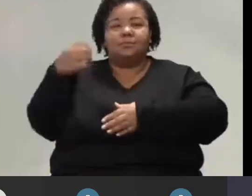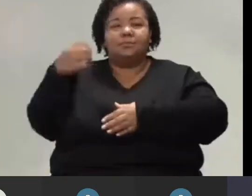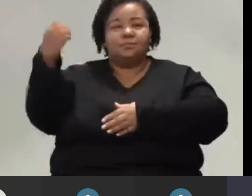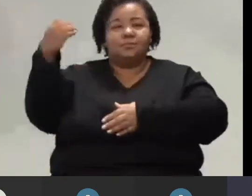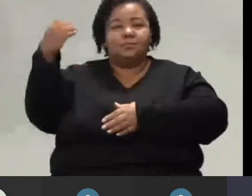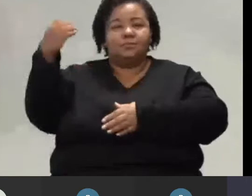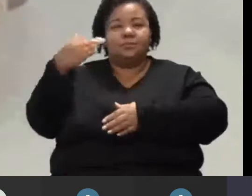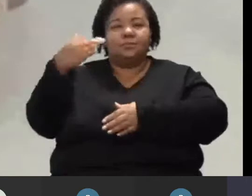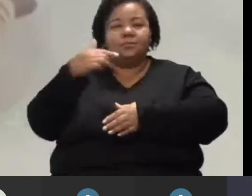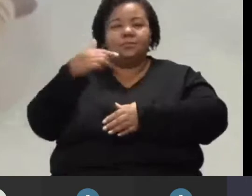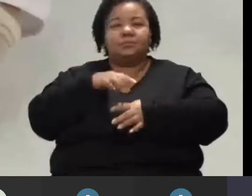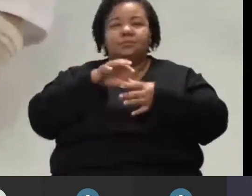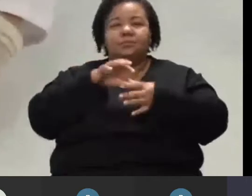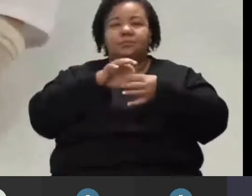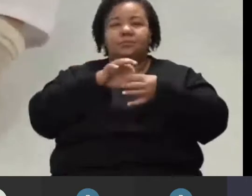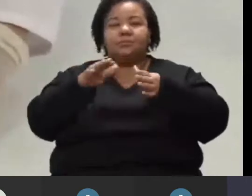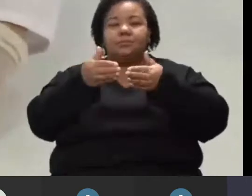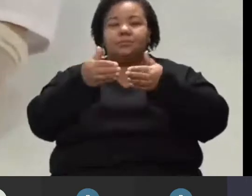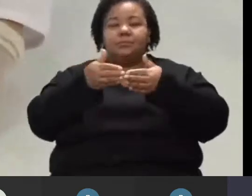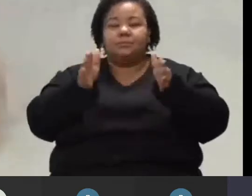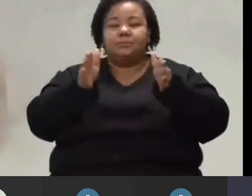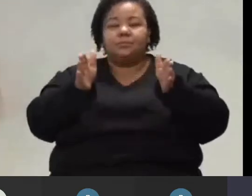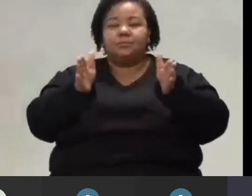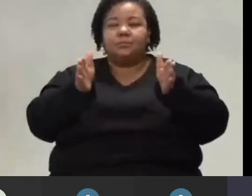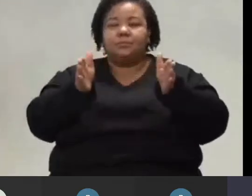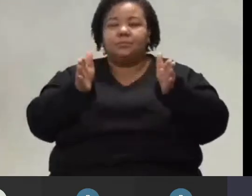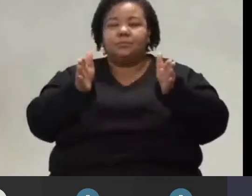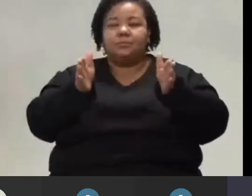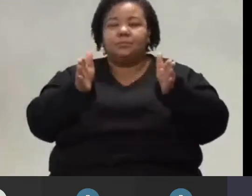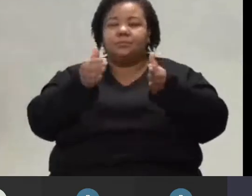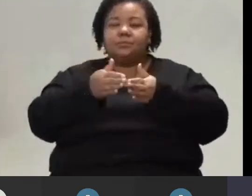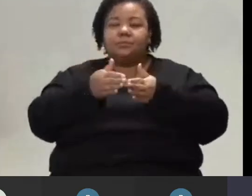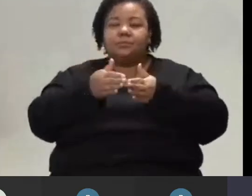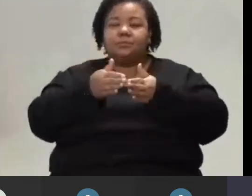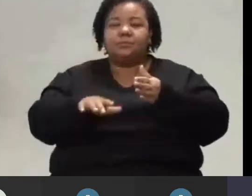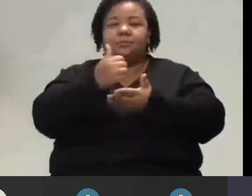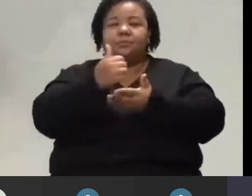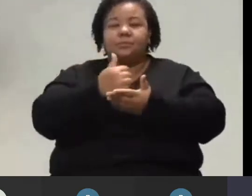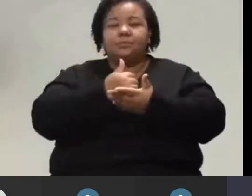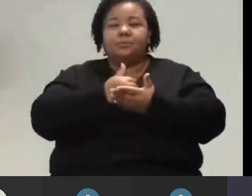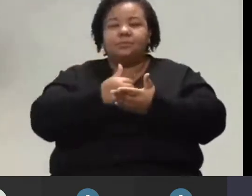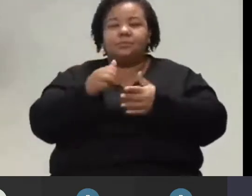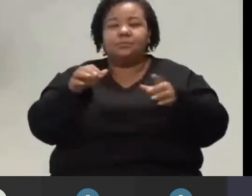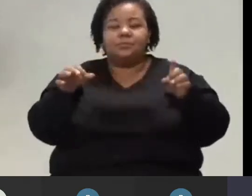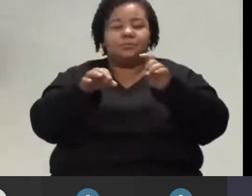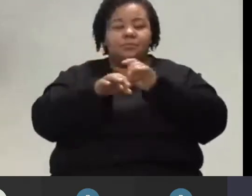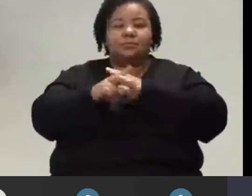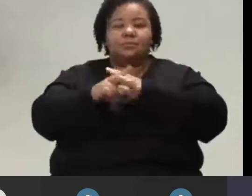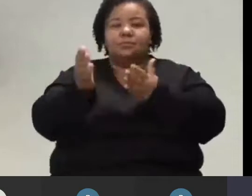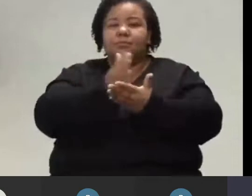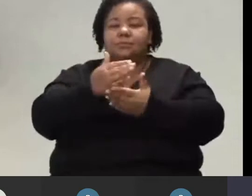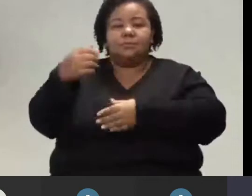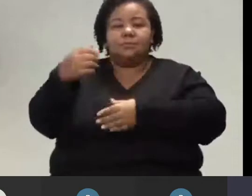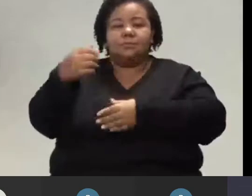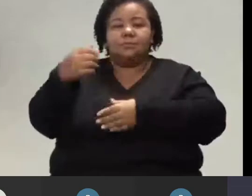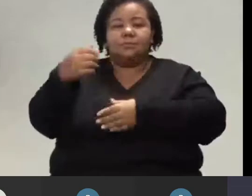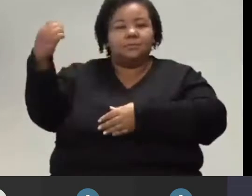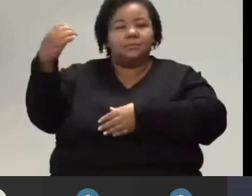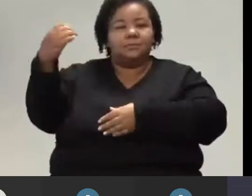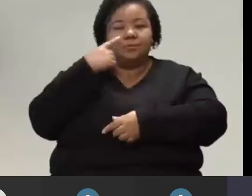permitir abertura ou fechamento, levando ao controle da passagem total ou parcial de luz. Então, repare que esse é o